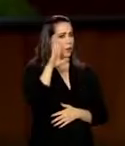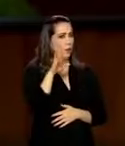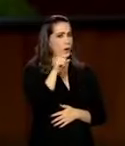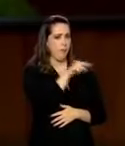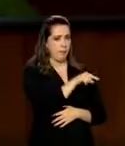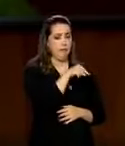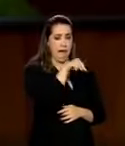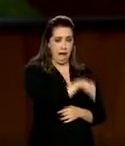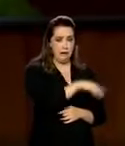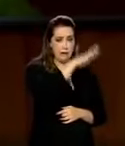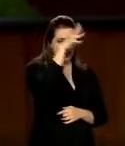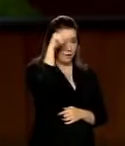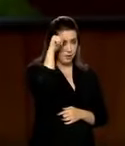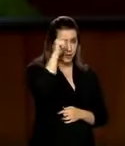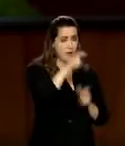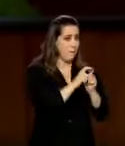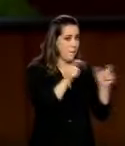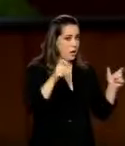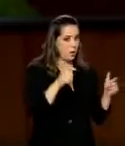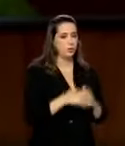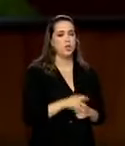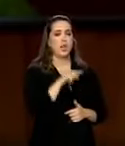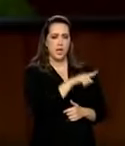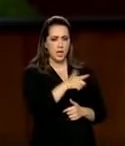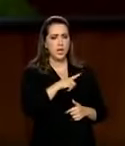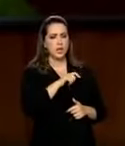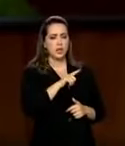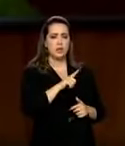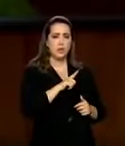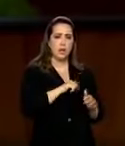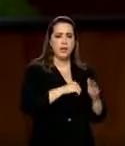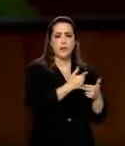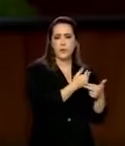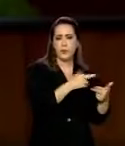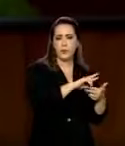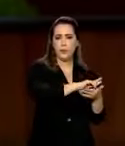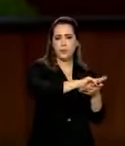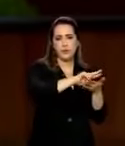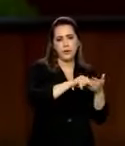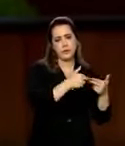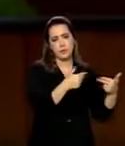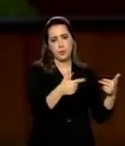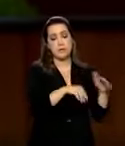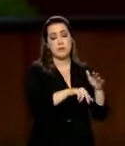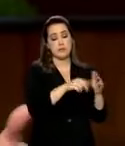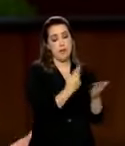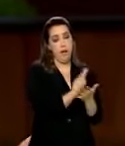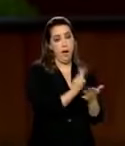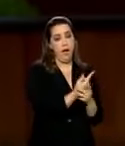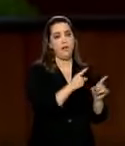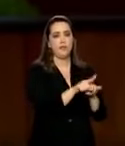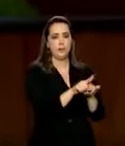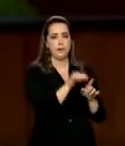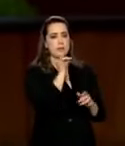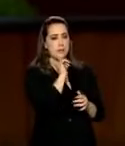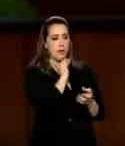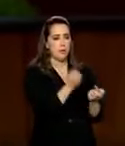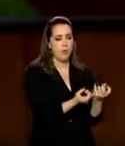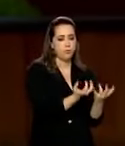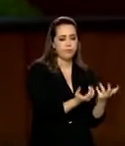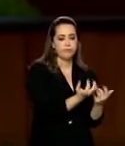Lá acontece ilícitos também. Por exemplo, quando se fala em queimadas, uma parte considerável é o caboclo ou